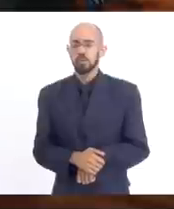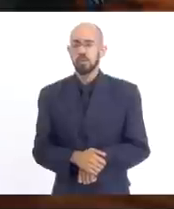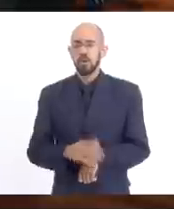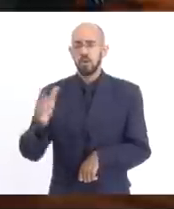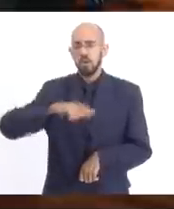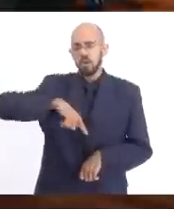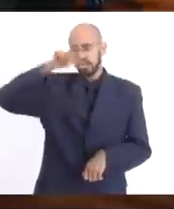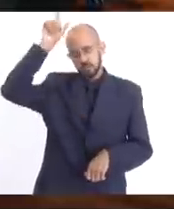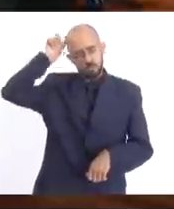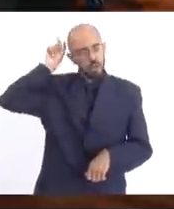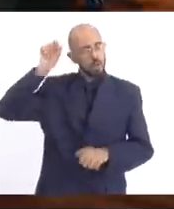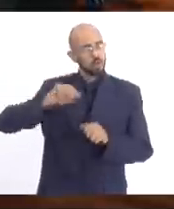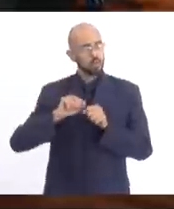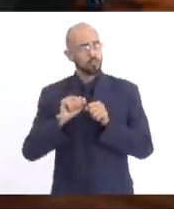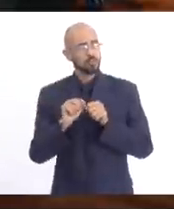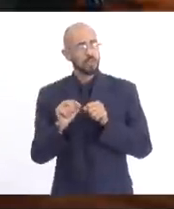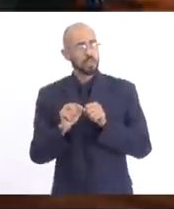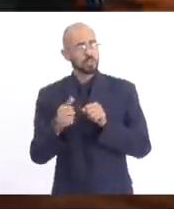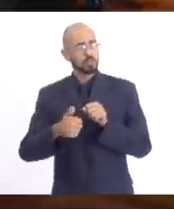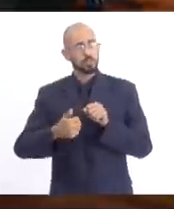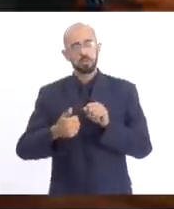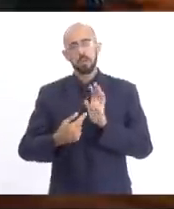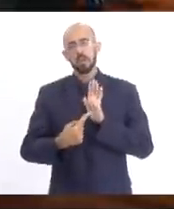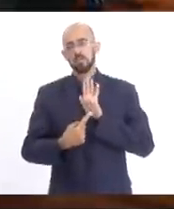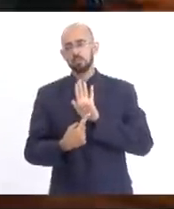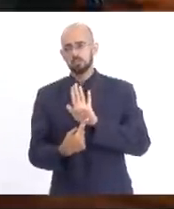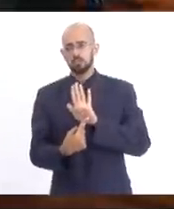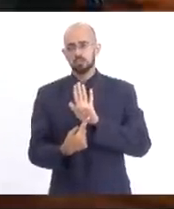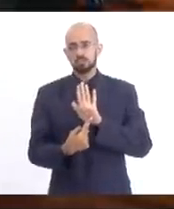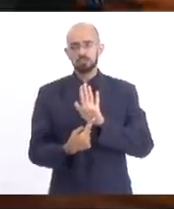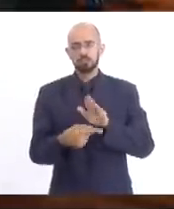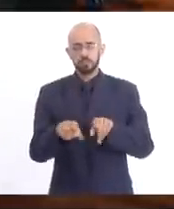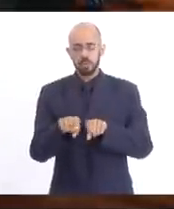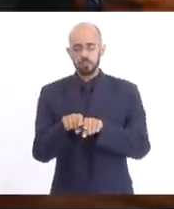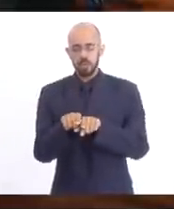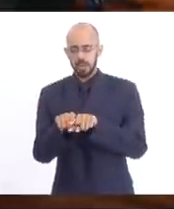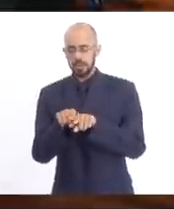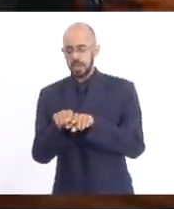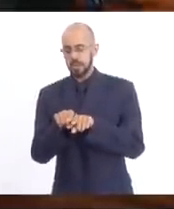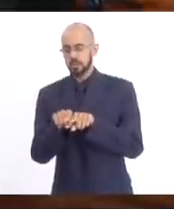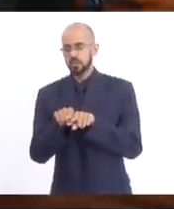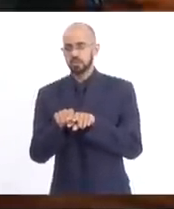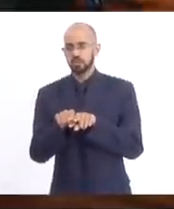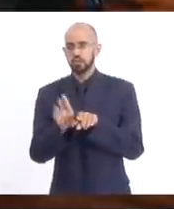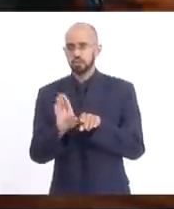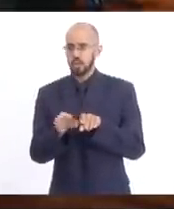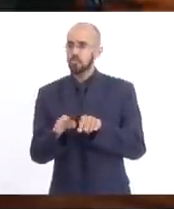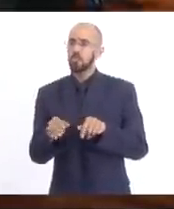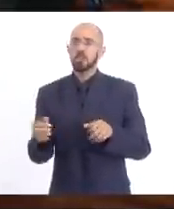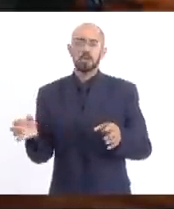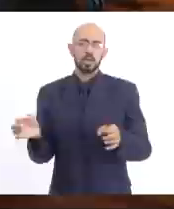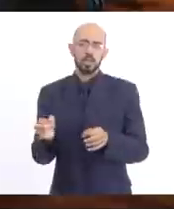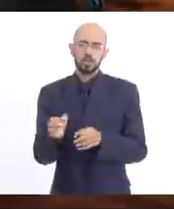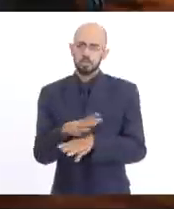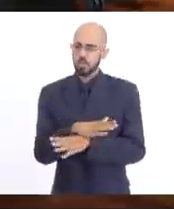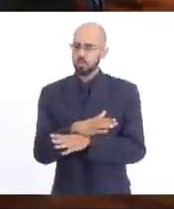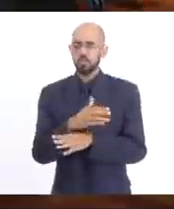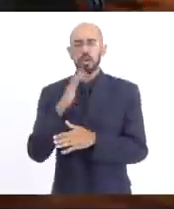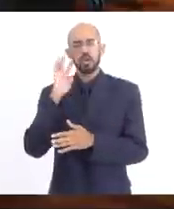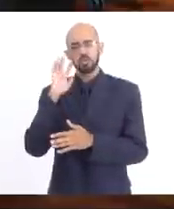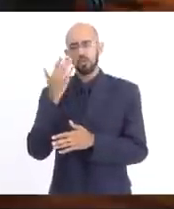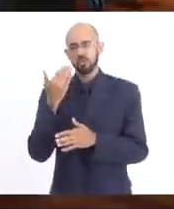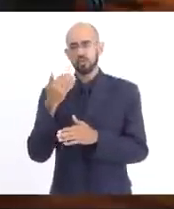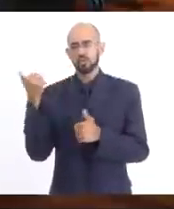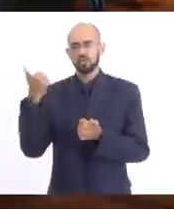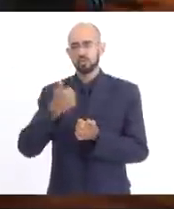fez o primeiro apontamento sobre a questão da paridade e da integralidade. Foi sanado no substitutivo. Esse é o